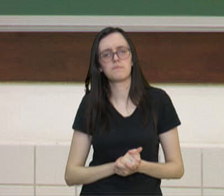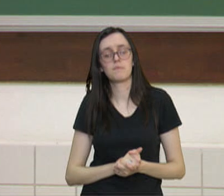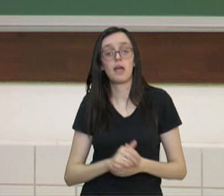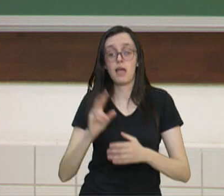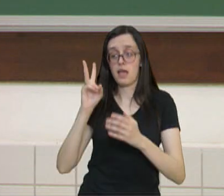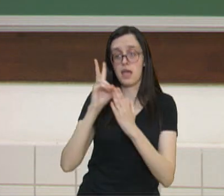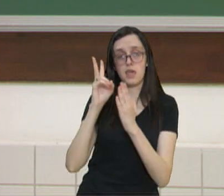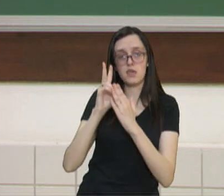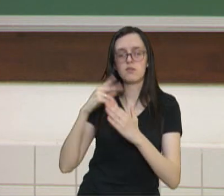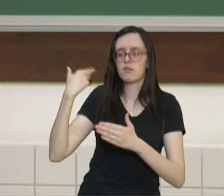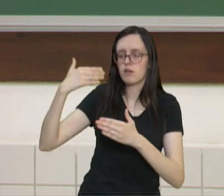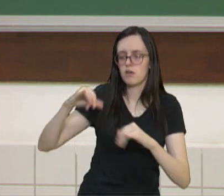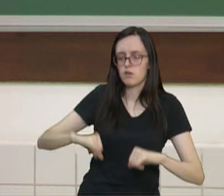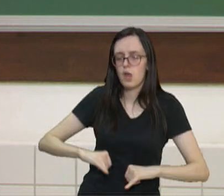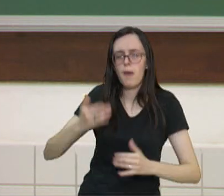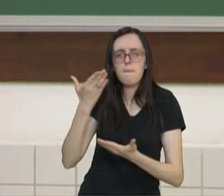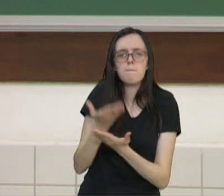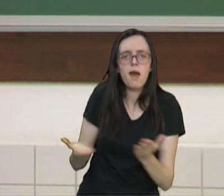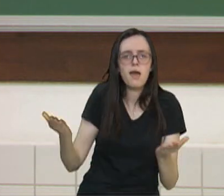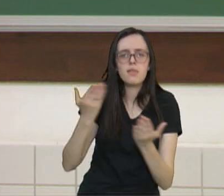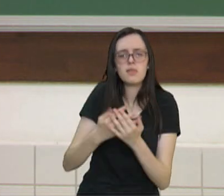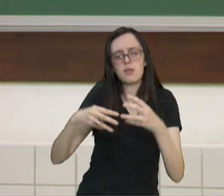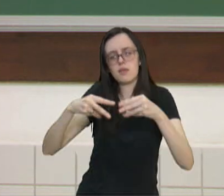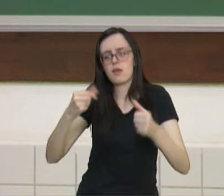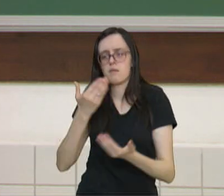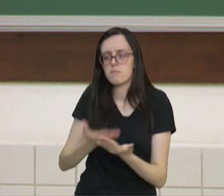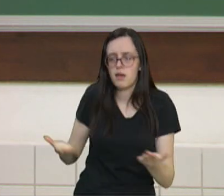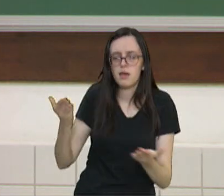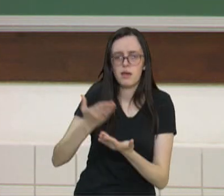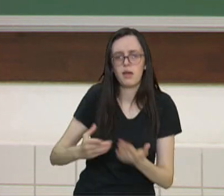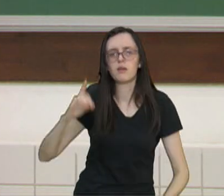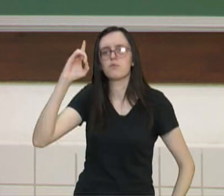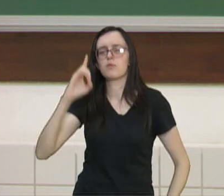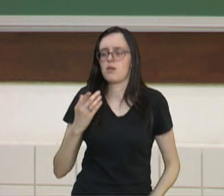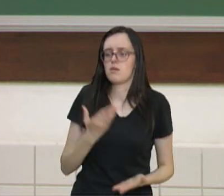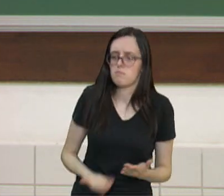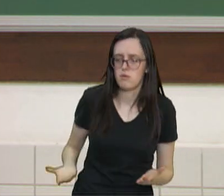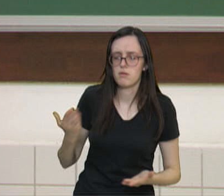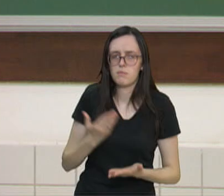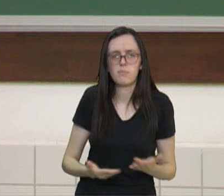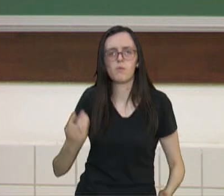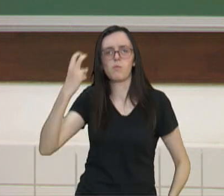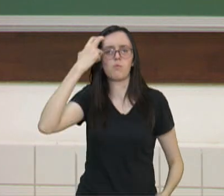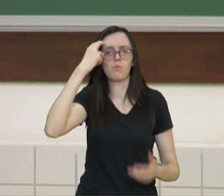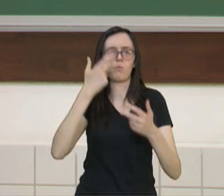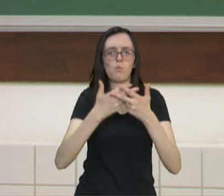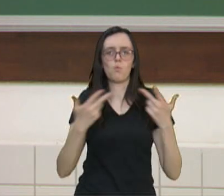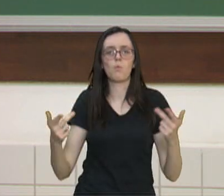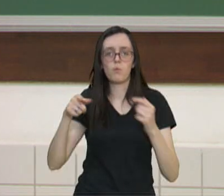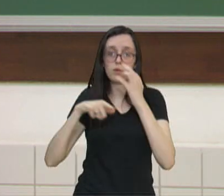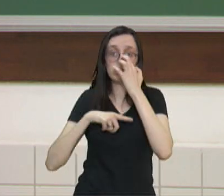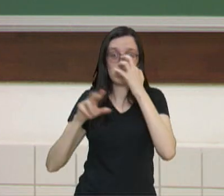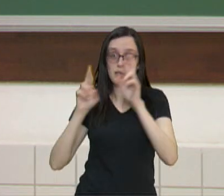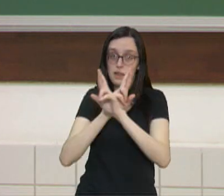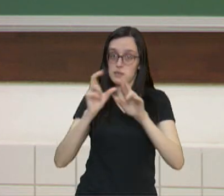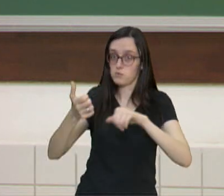que os indígenas vêm sofrendo, perdendo terras, perdendo direitos, perdendo aspectos da sua cultura, né? Isso tem a ver com a